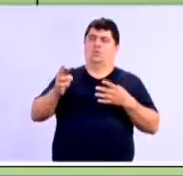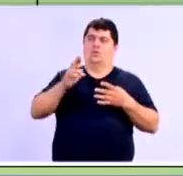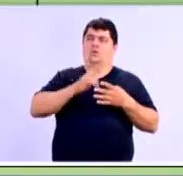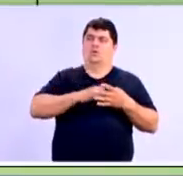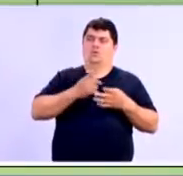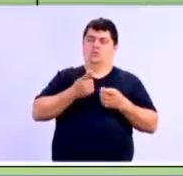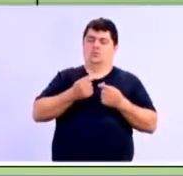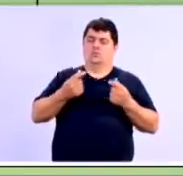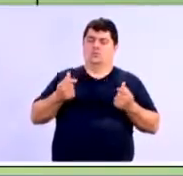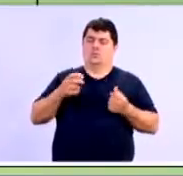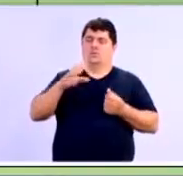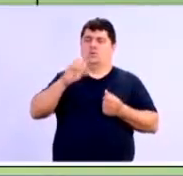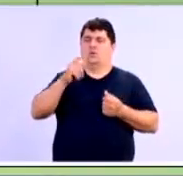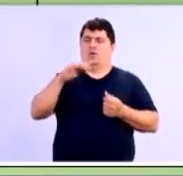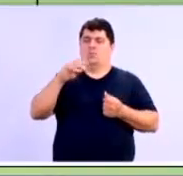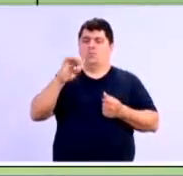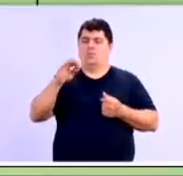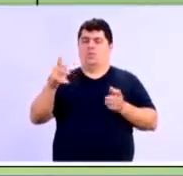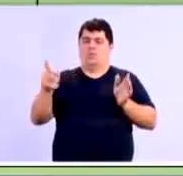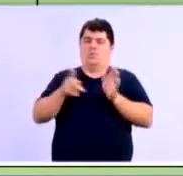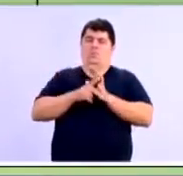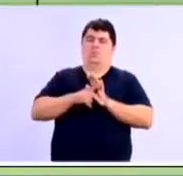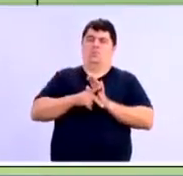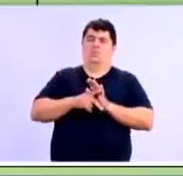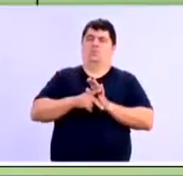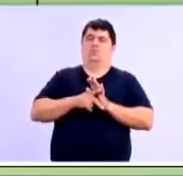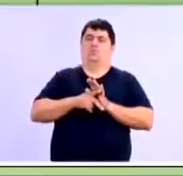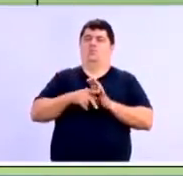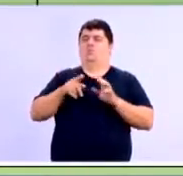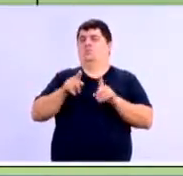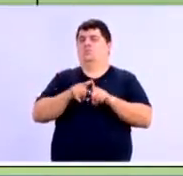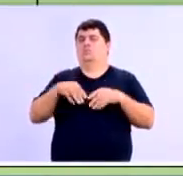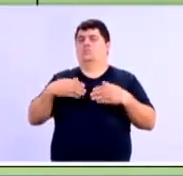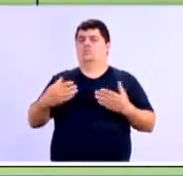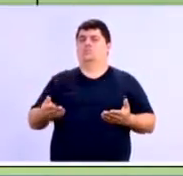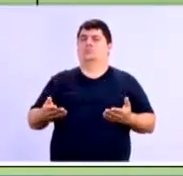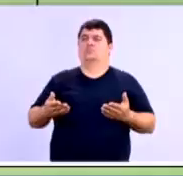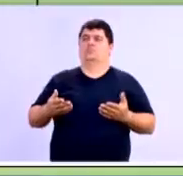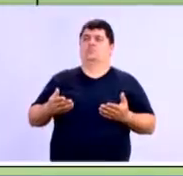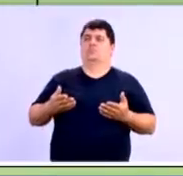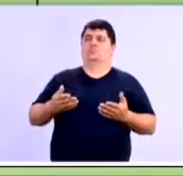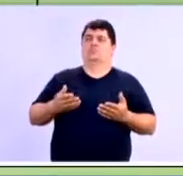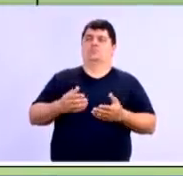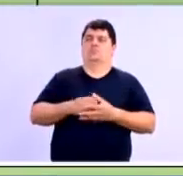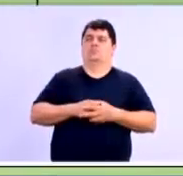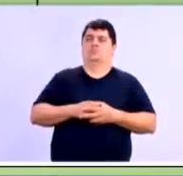que achar o retorno sobre o capital próprio. O retorno sobre o capital próprio é o